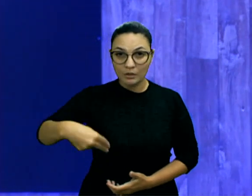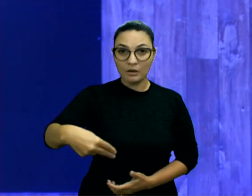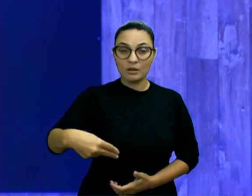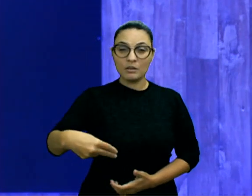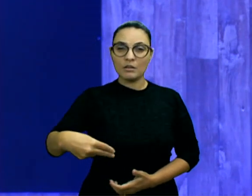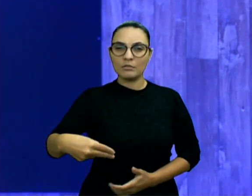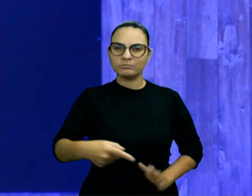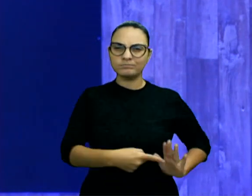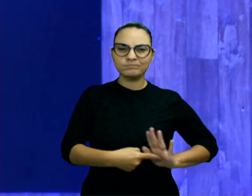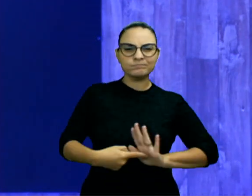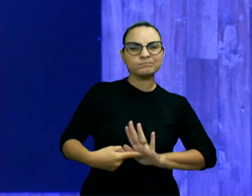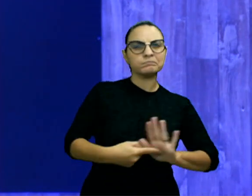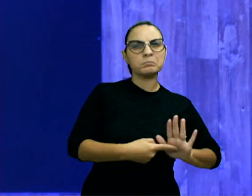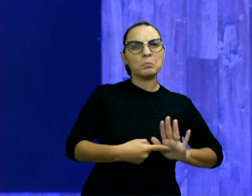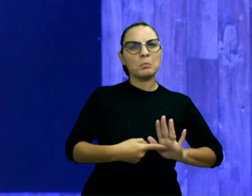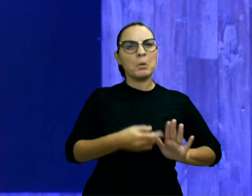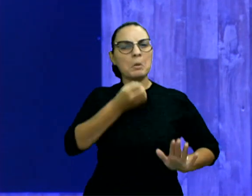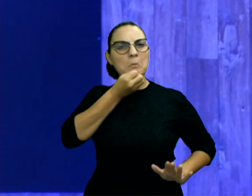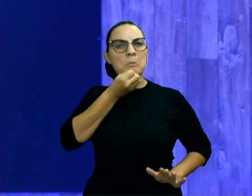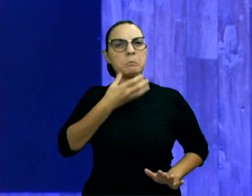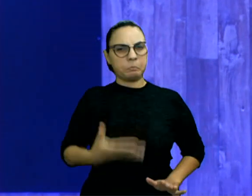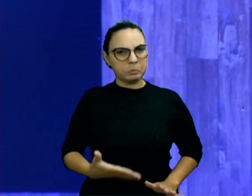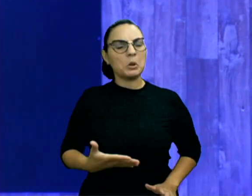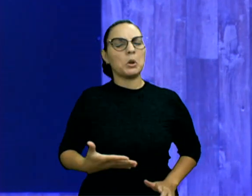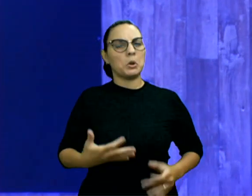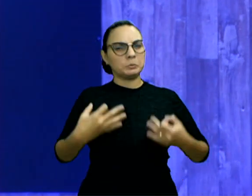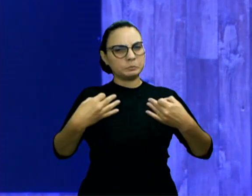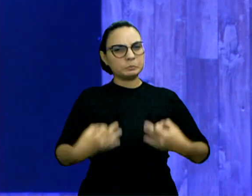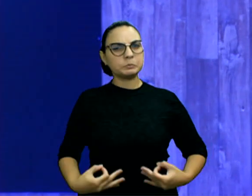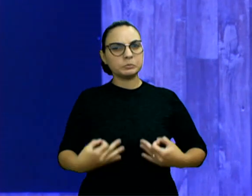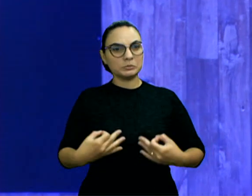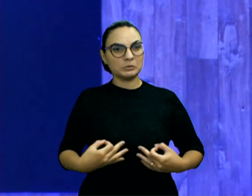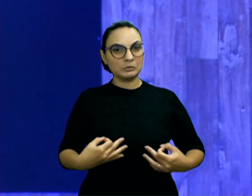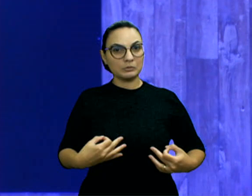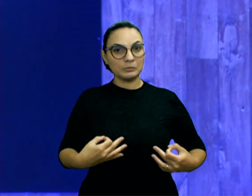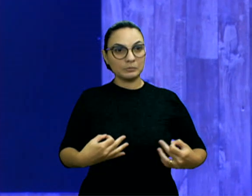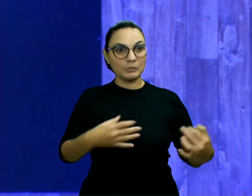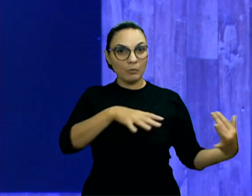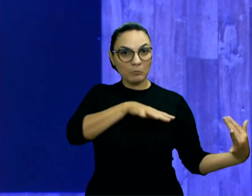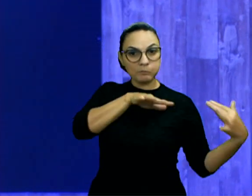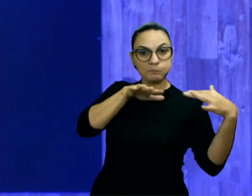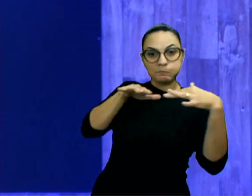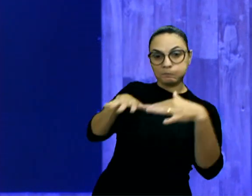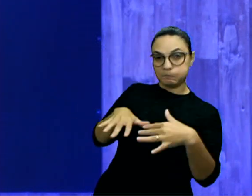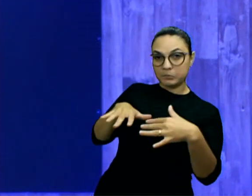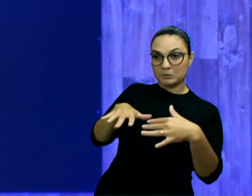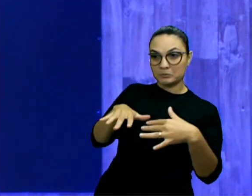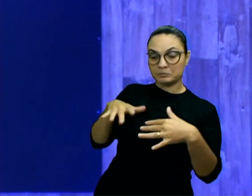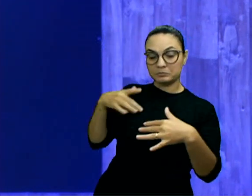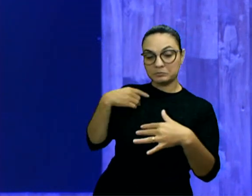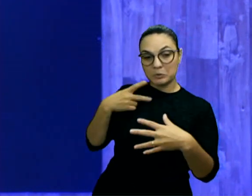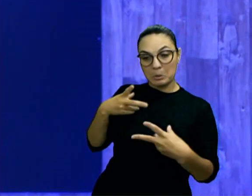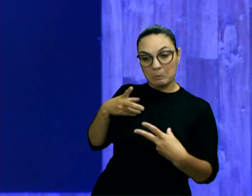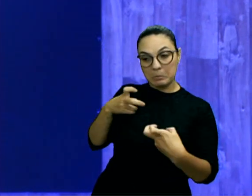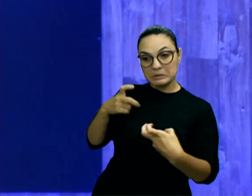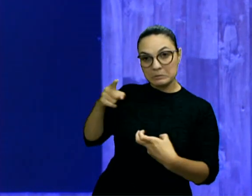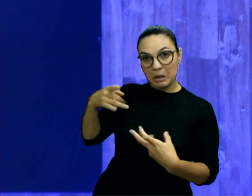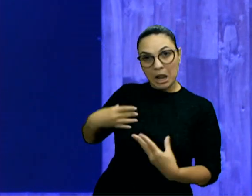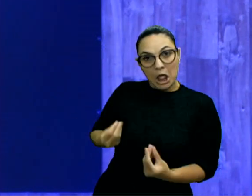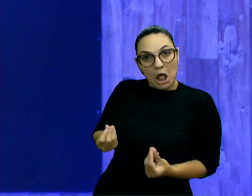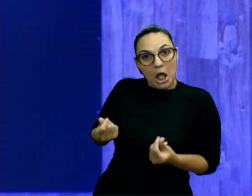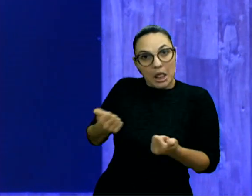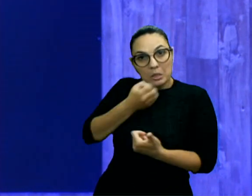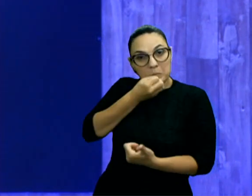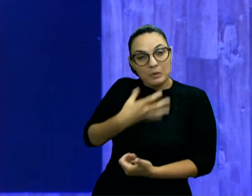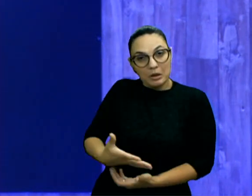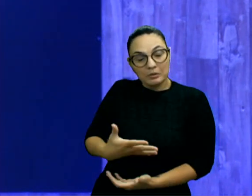os supervisores e os sátrapas por suas grandes qualidades, que o rei planejava